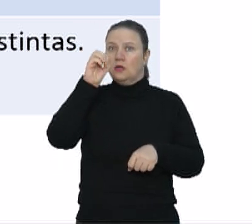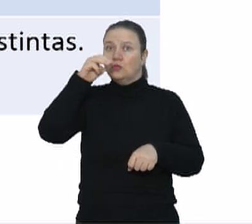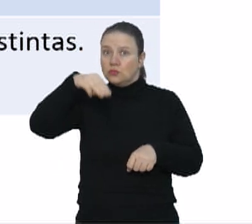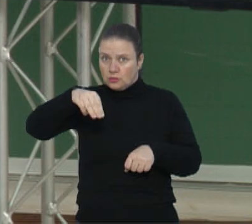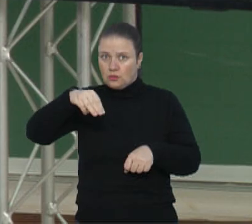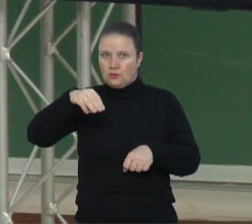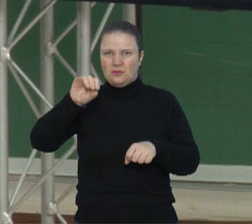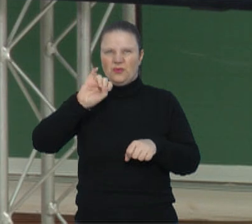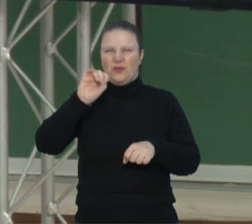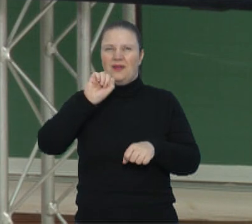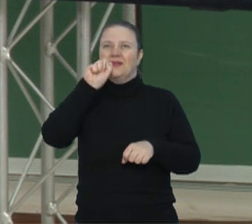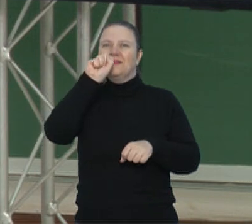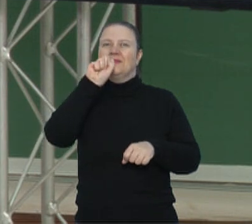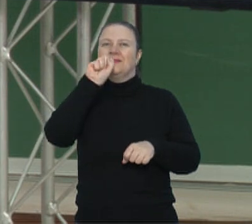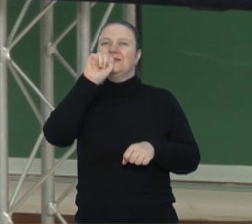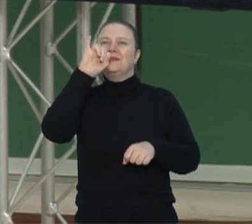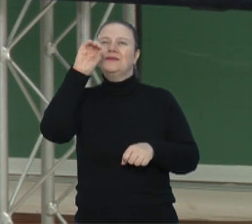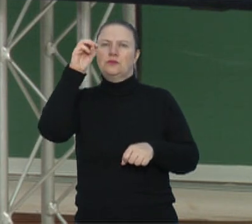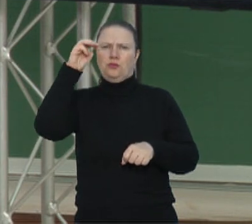silêncio. Então,